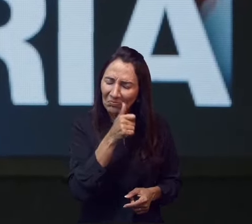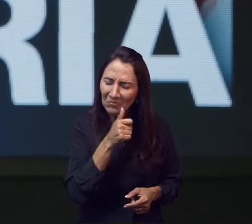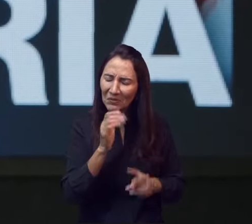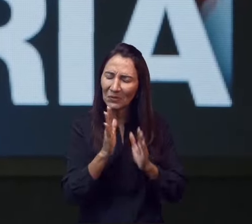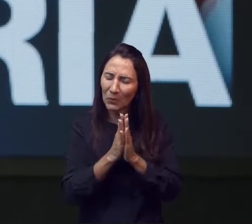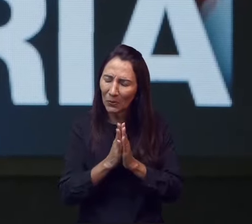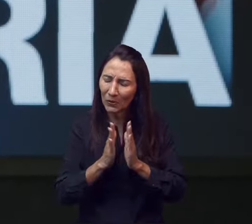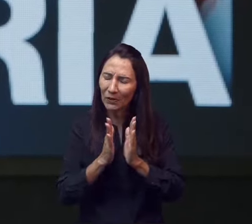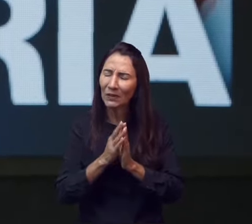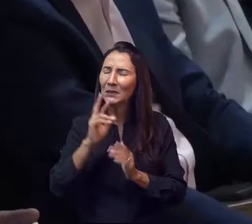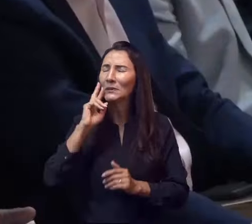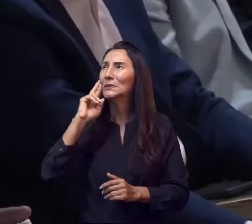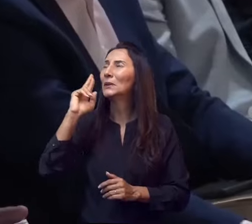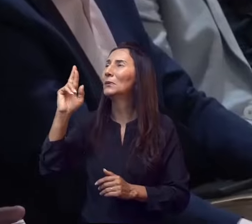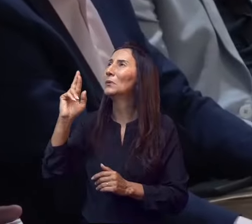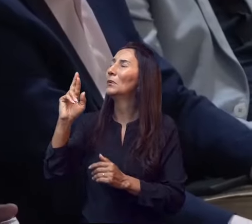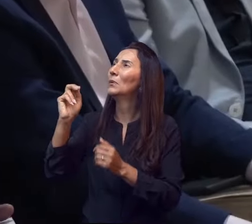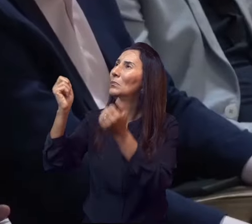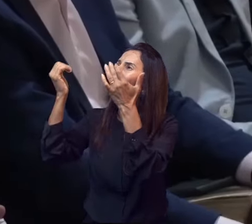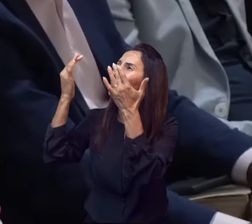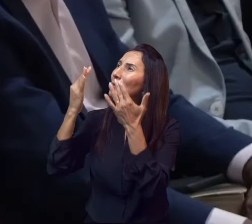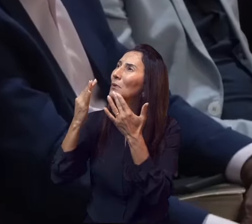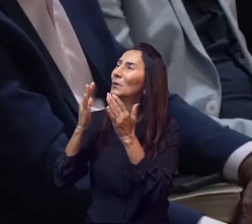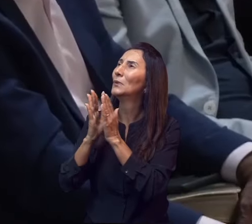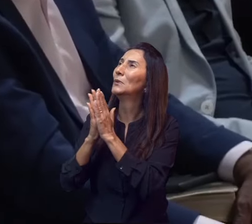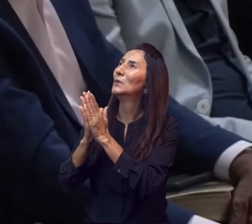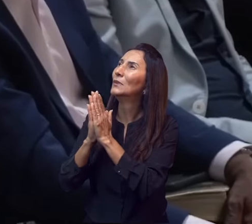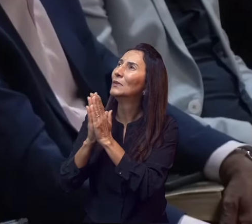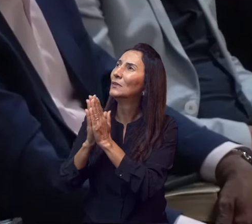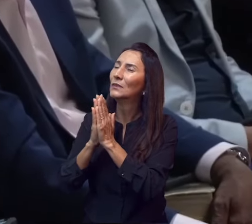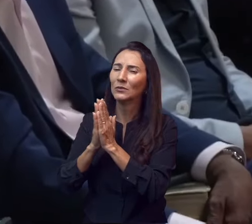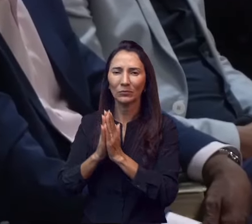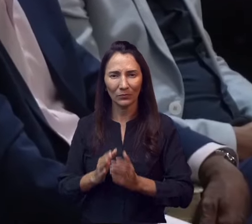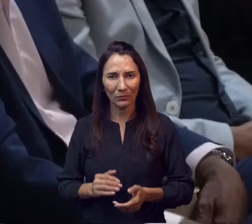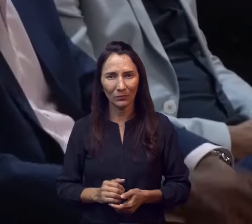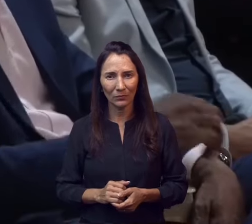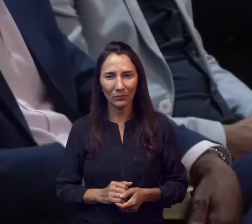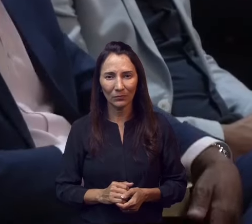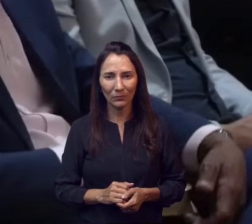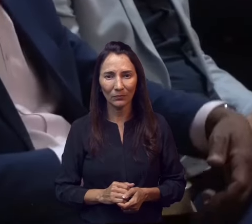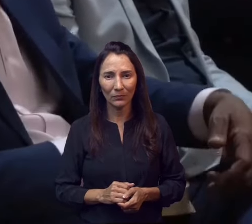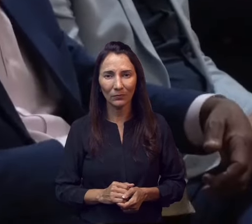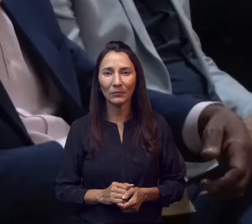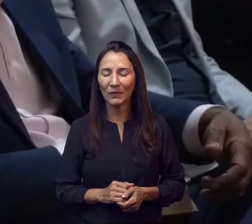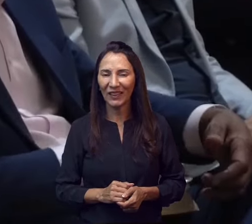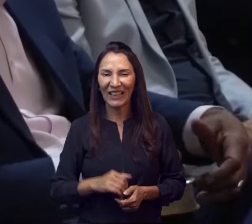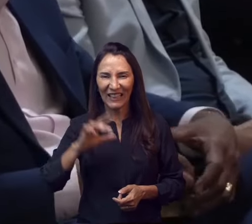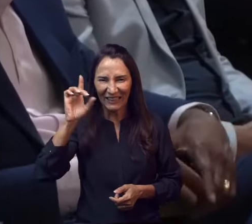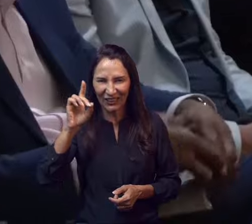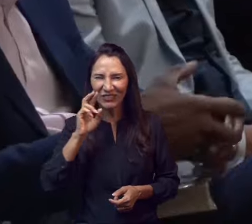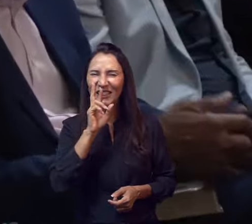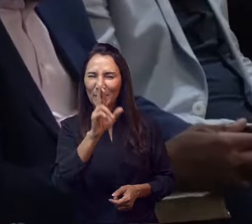senhor abre essa porta e meu Deus Deus está assim vou fazer mais